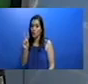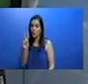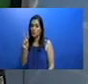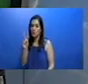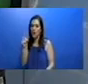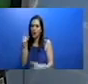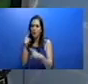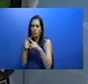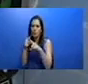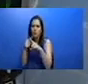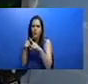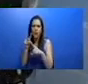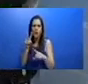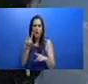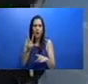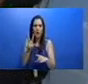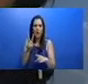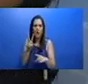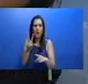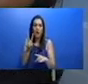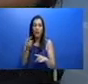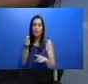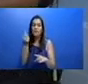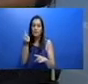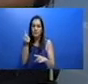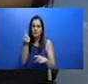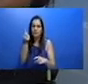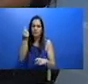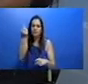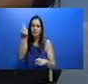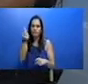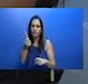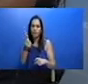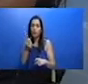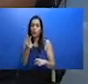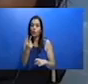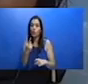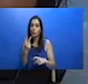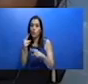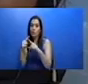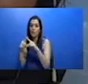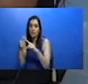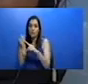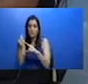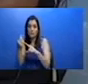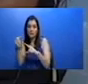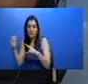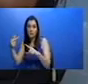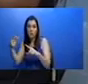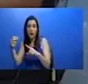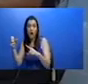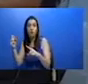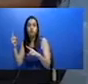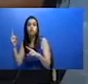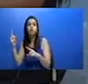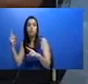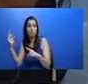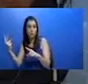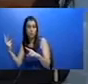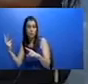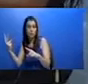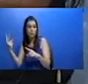que por 2, professora? Essa meia dúzia que é o 6. Então, 2 vezes 6, 12. 12 tem quantas